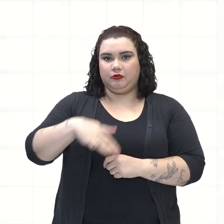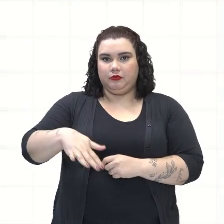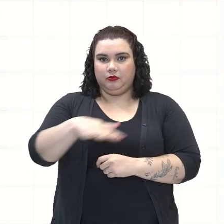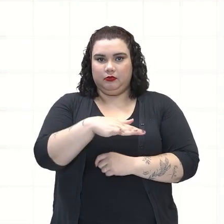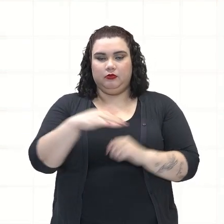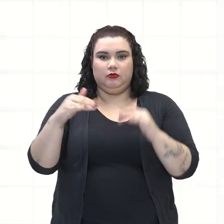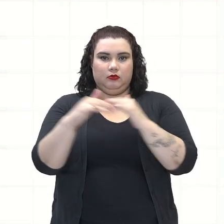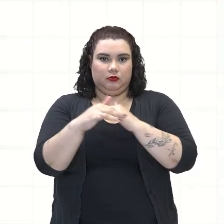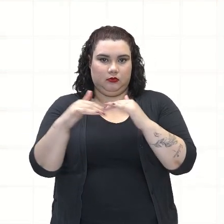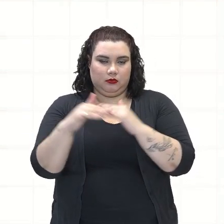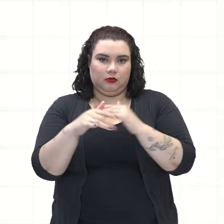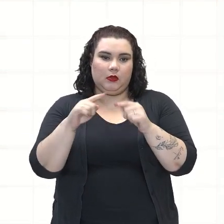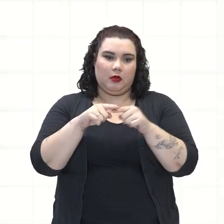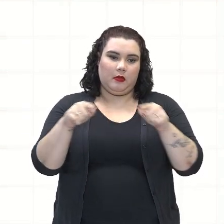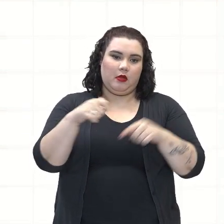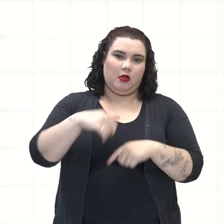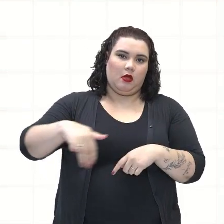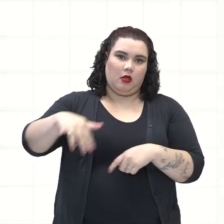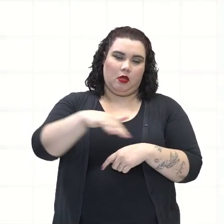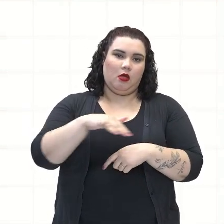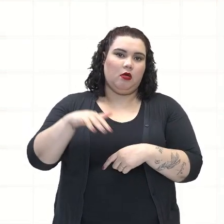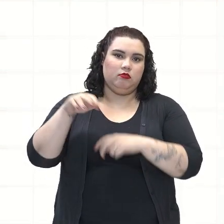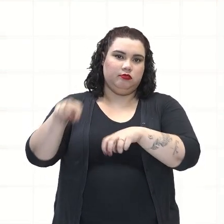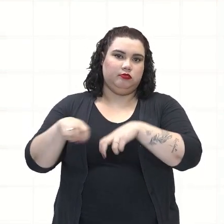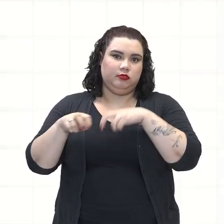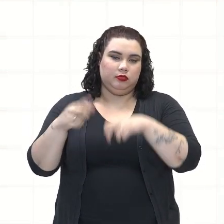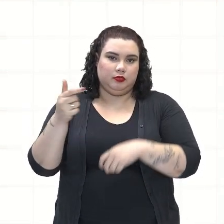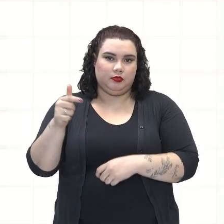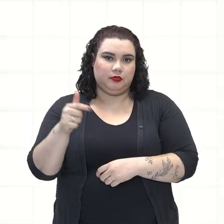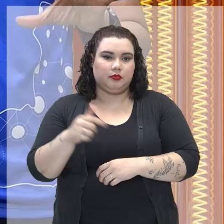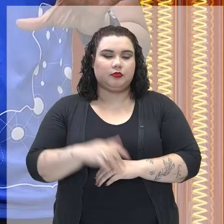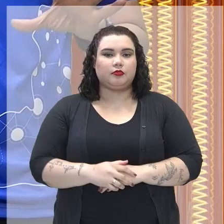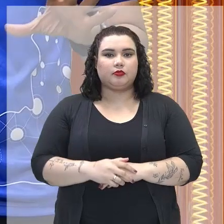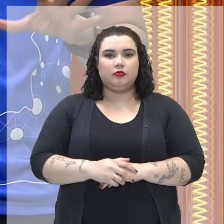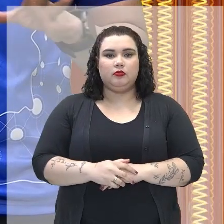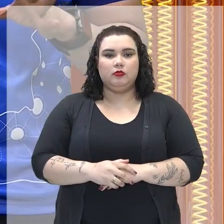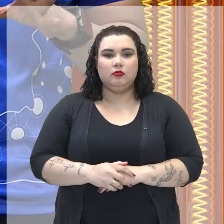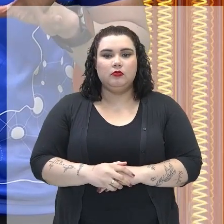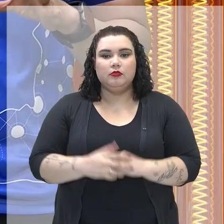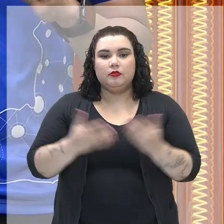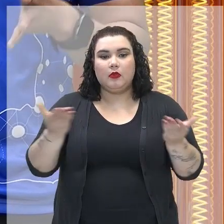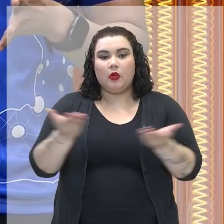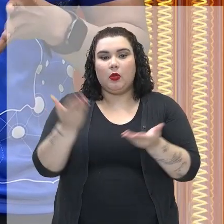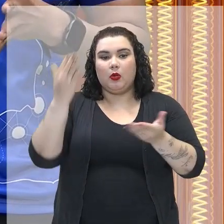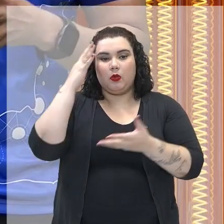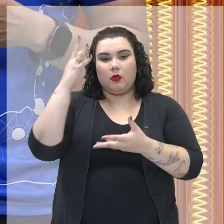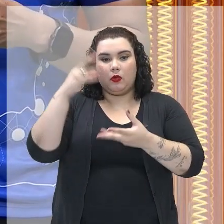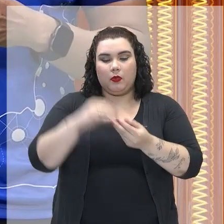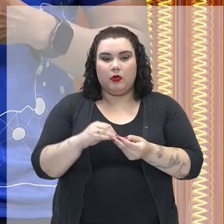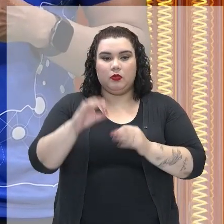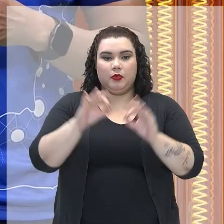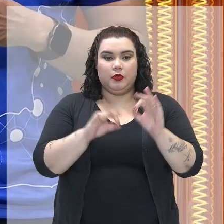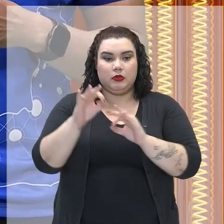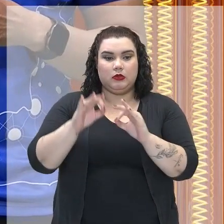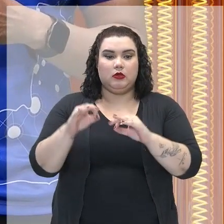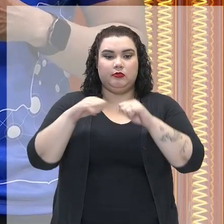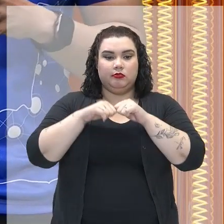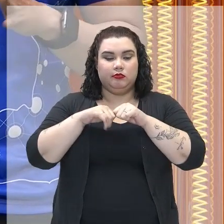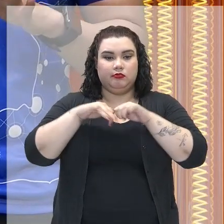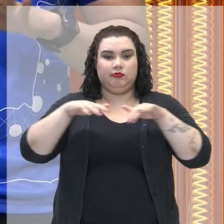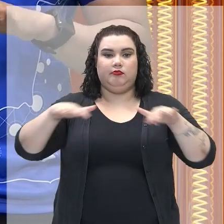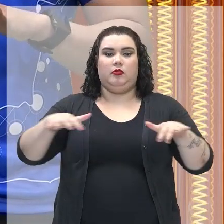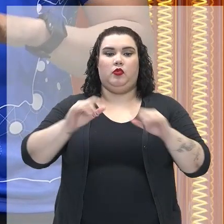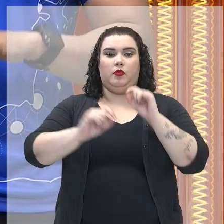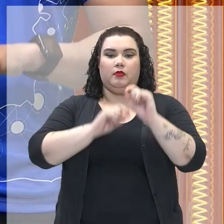não mais nas áreas rurais, certo? Agora a gente vai entender esse processo de urbanização do continente africano